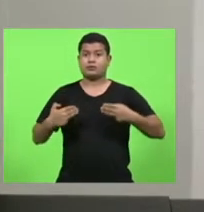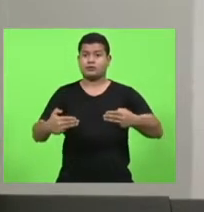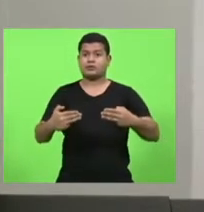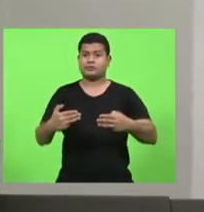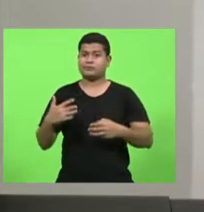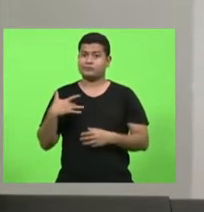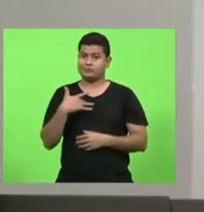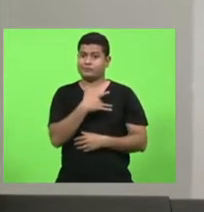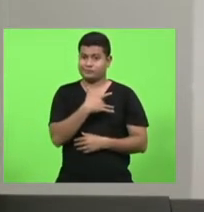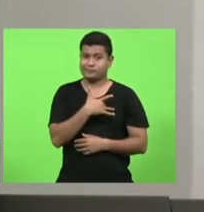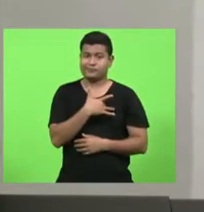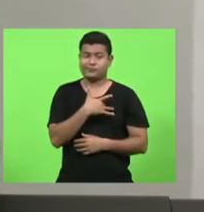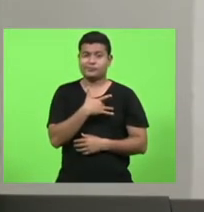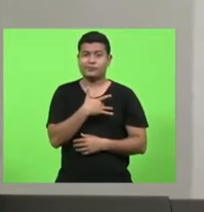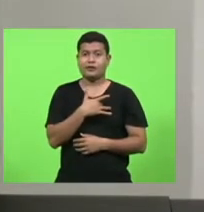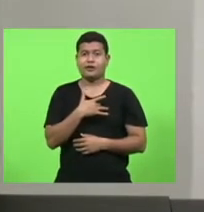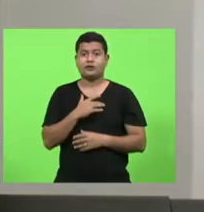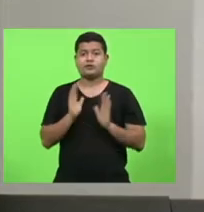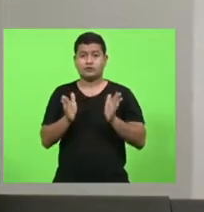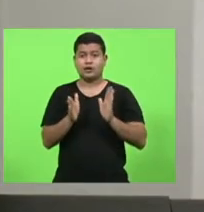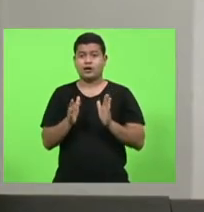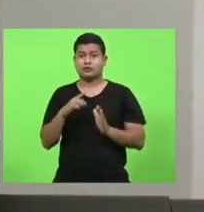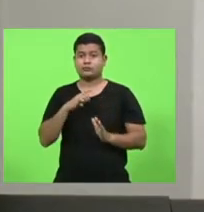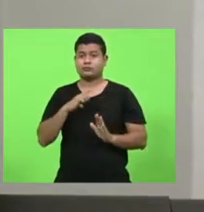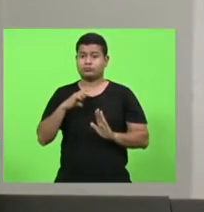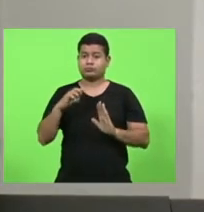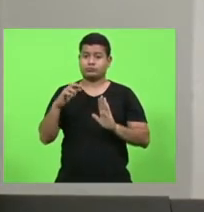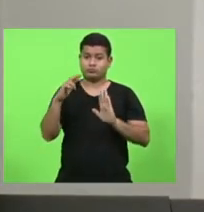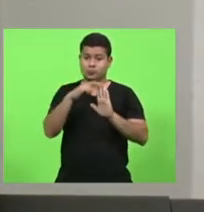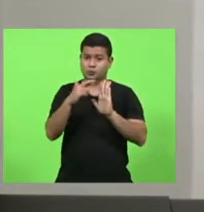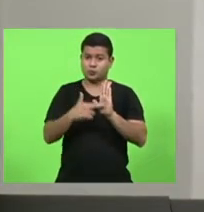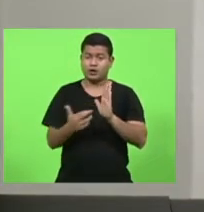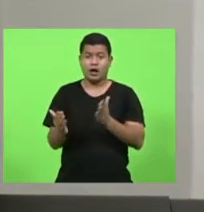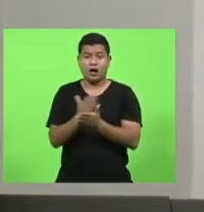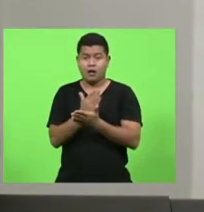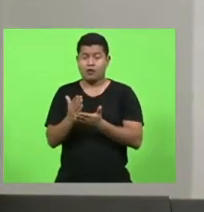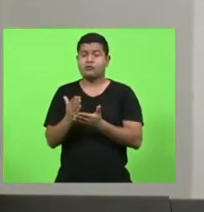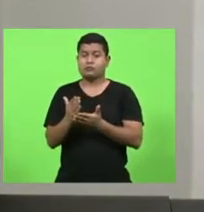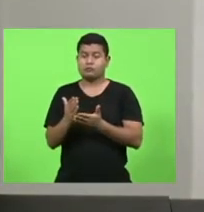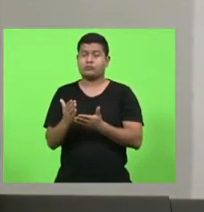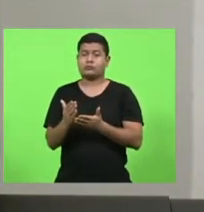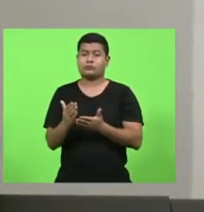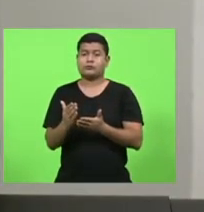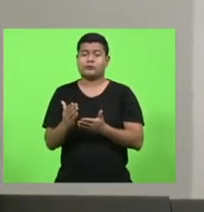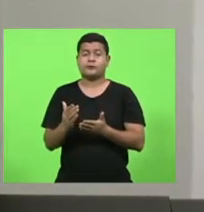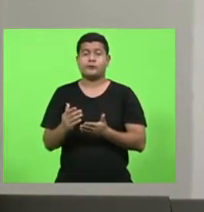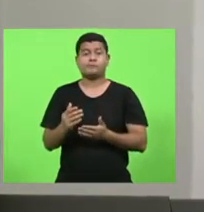já normatizou algumas situações. Portanto,